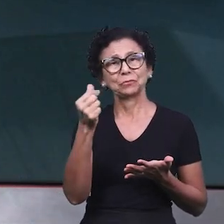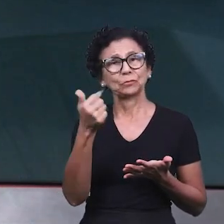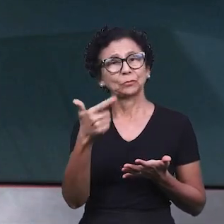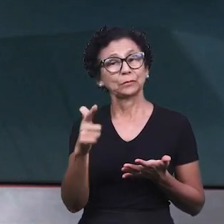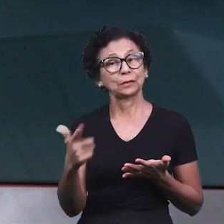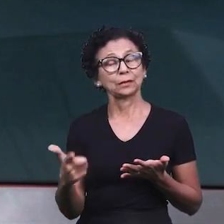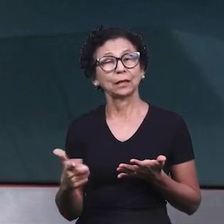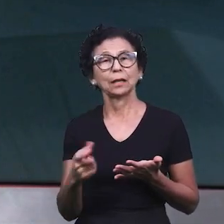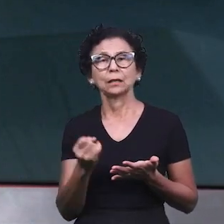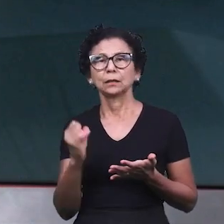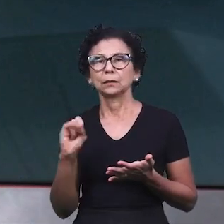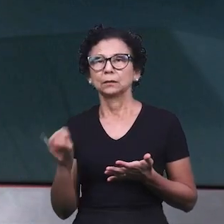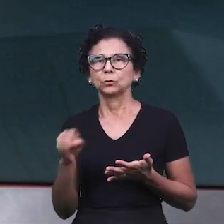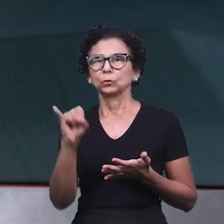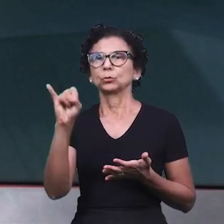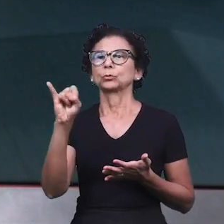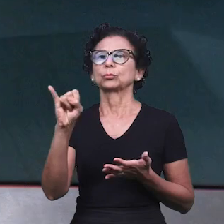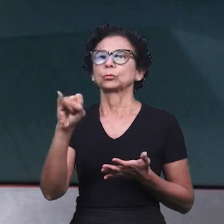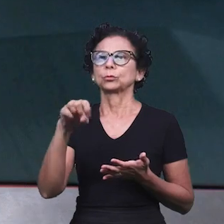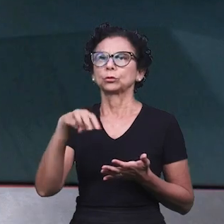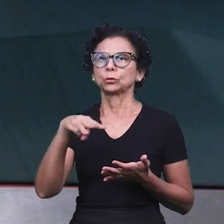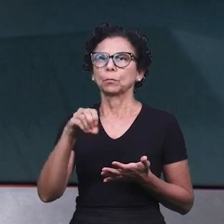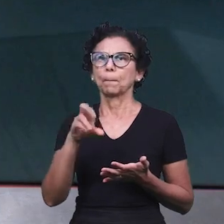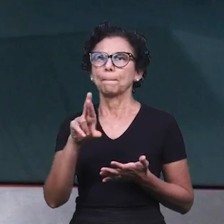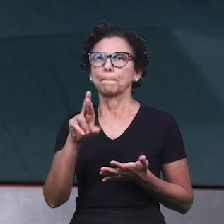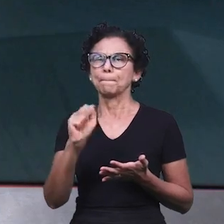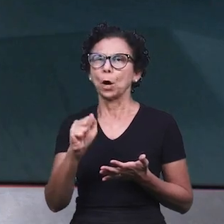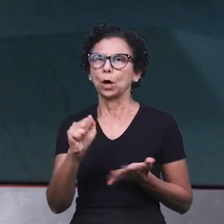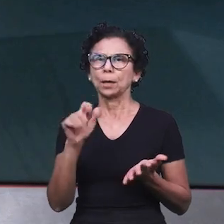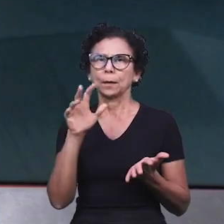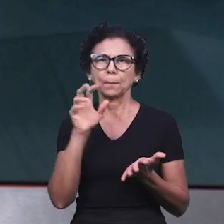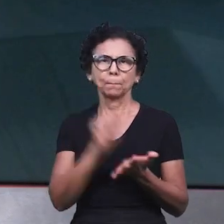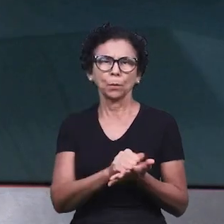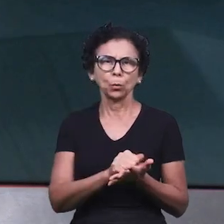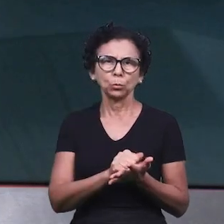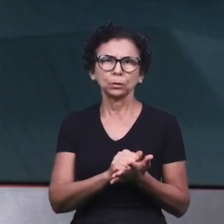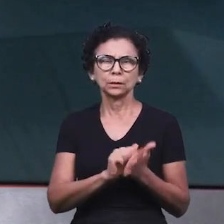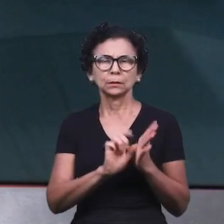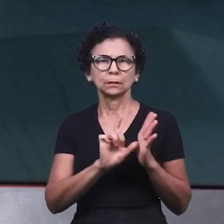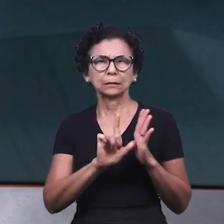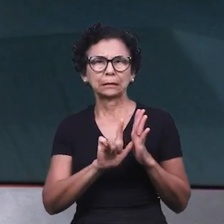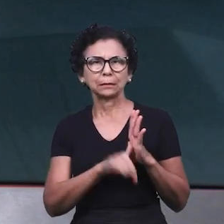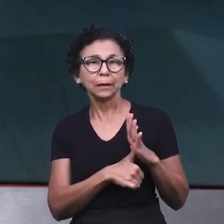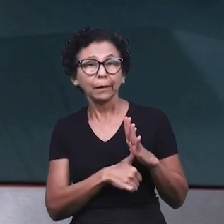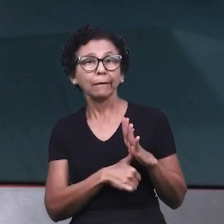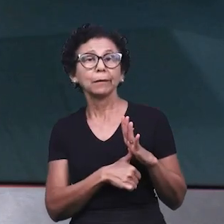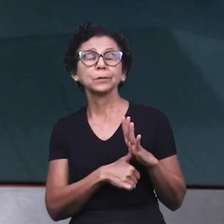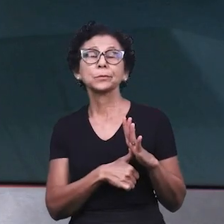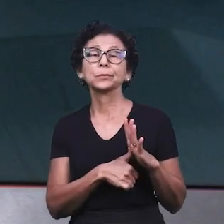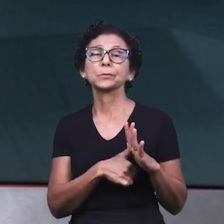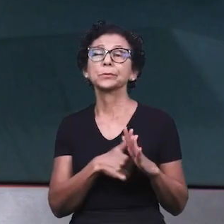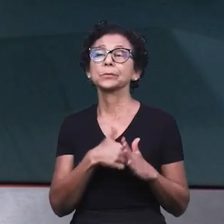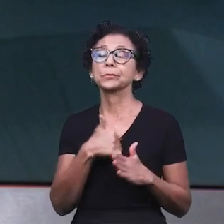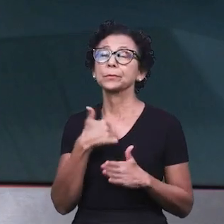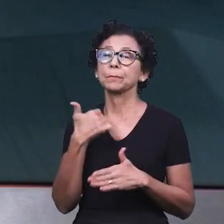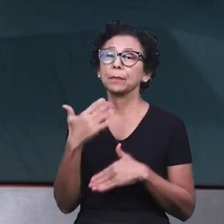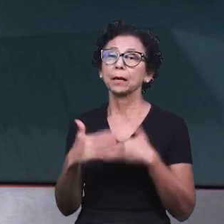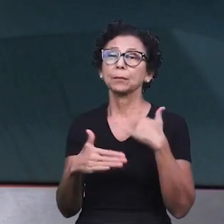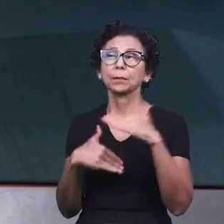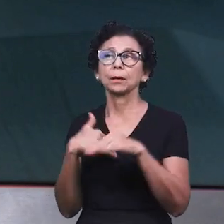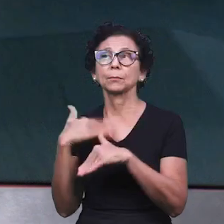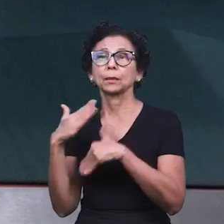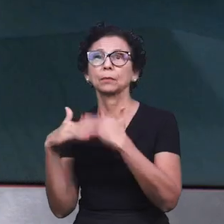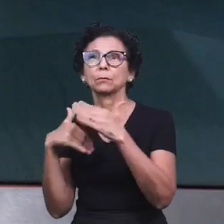aí vieram aquelas taxas, juro de mora, multa por atraso, e aí